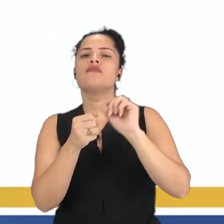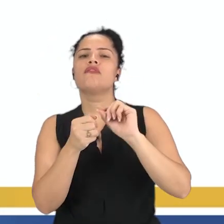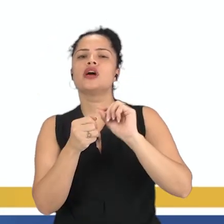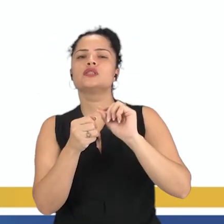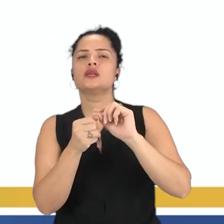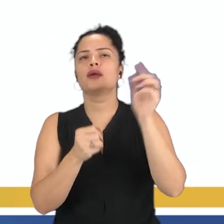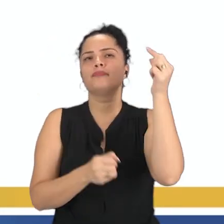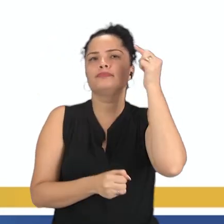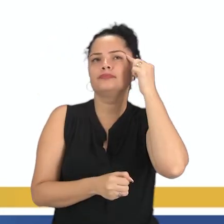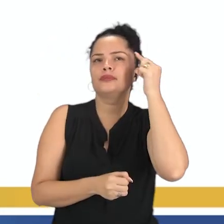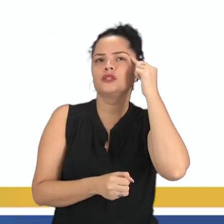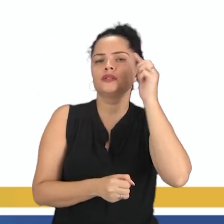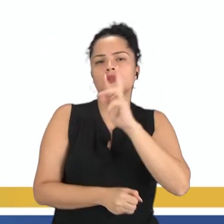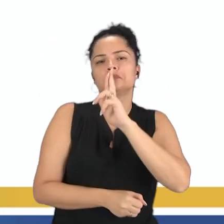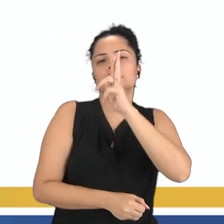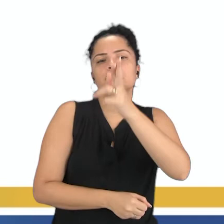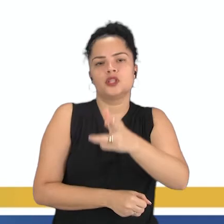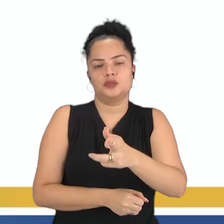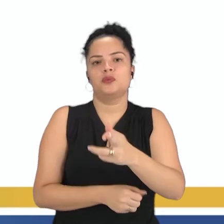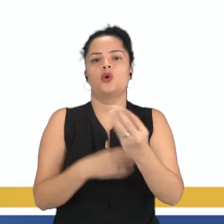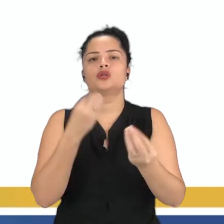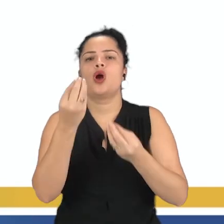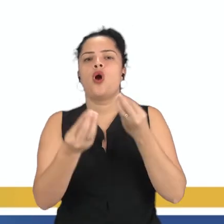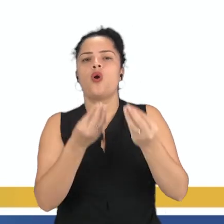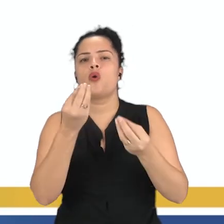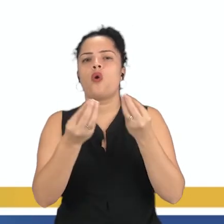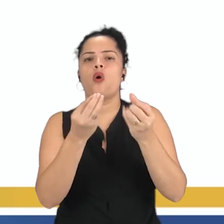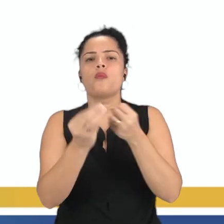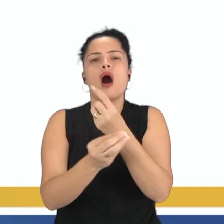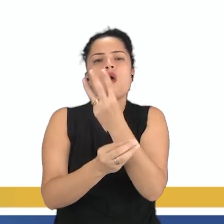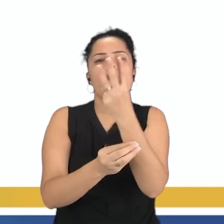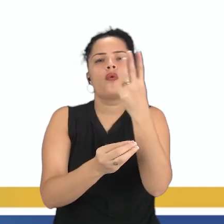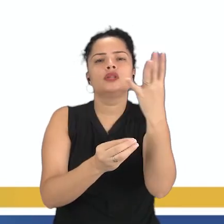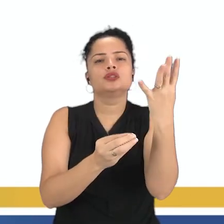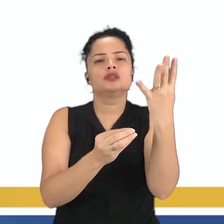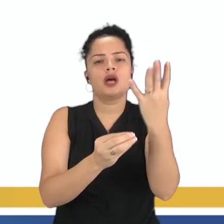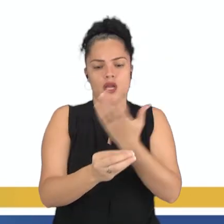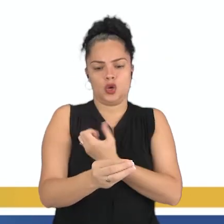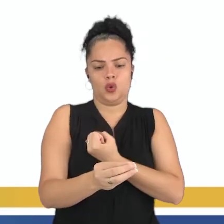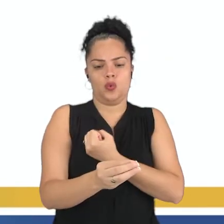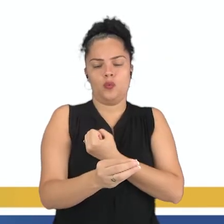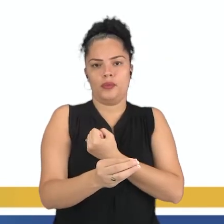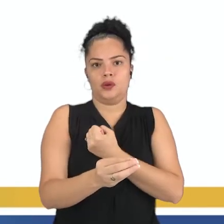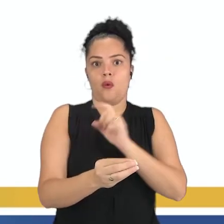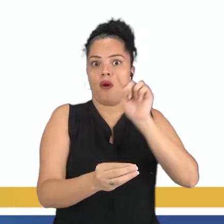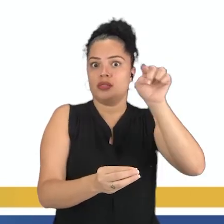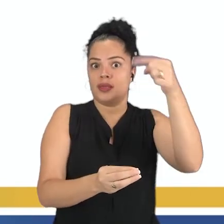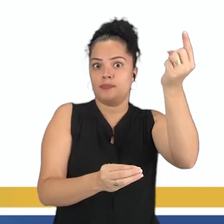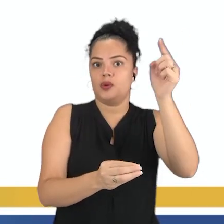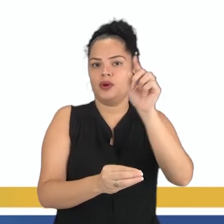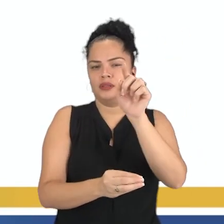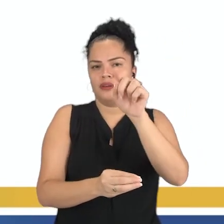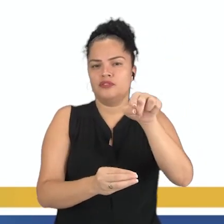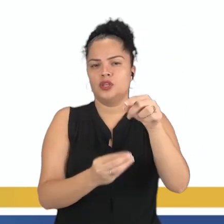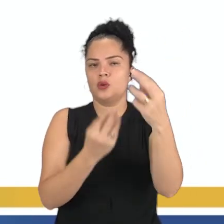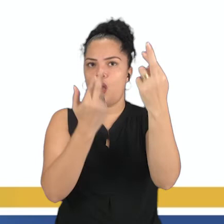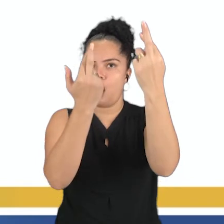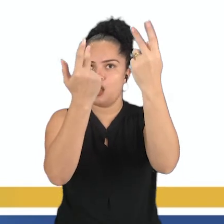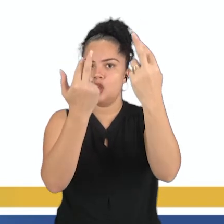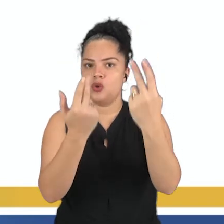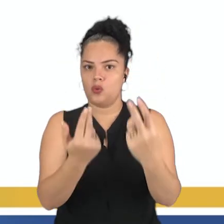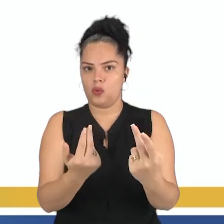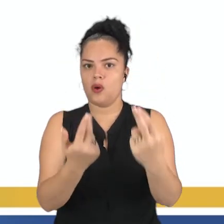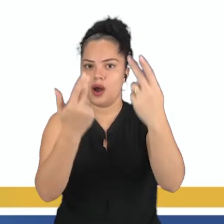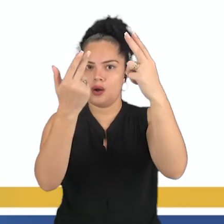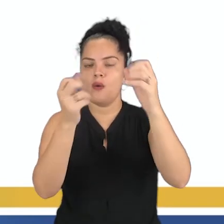formas. Como a quantidade de casas decimais após a vírgula em ambos os números está igual, eu posso